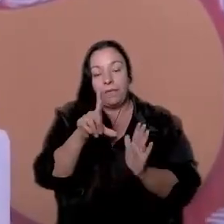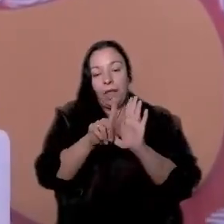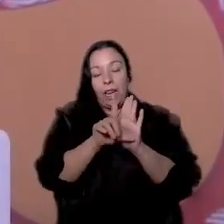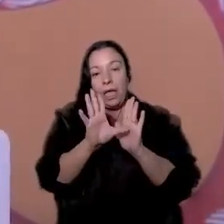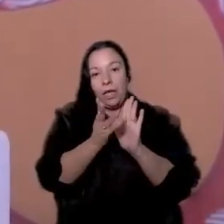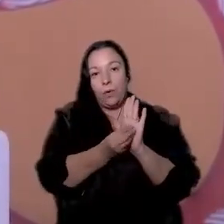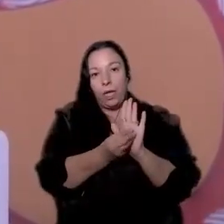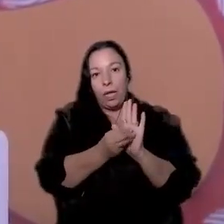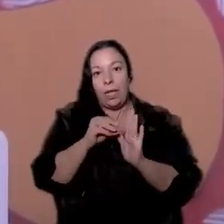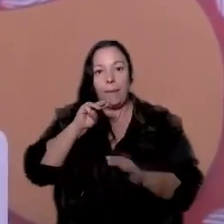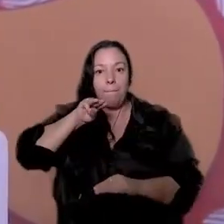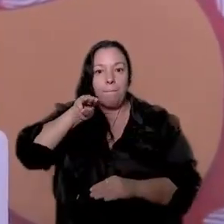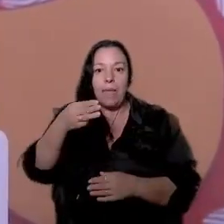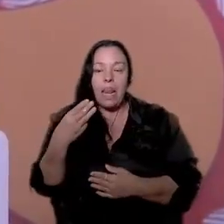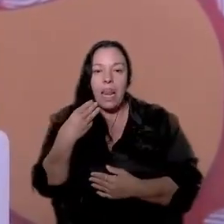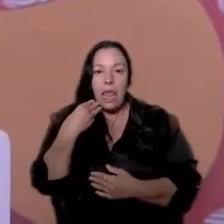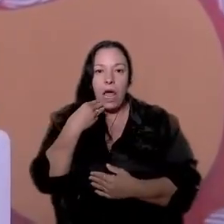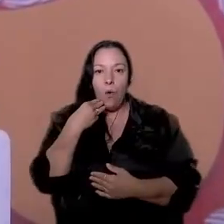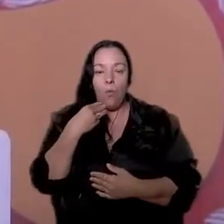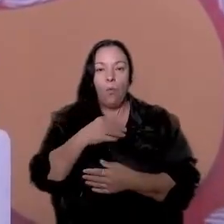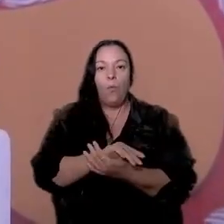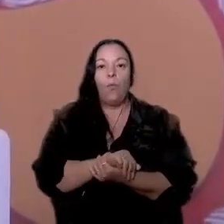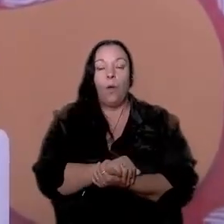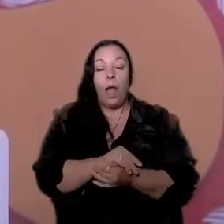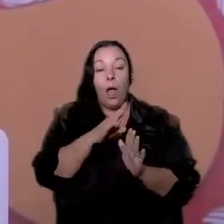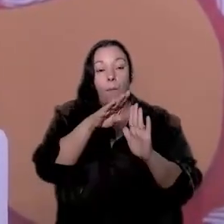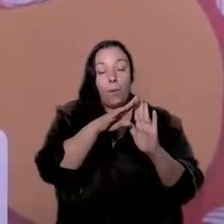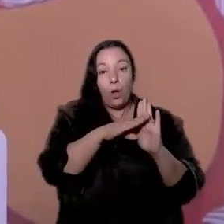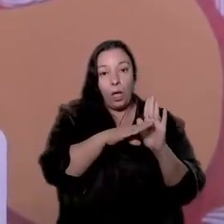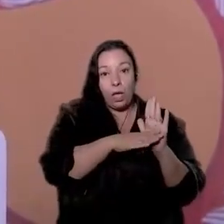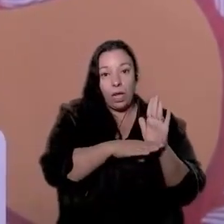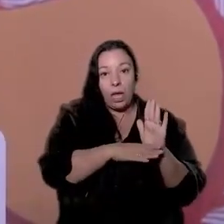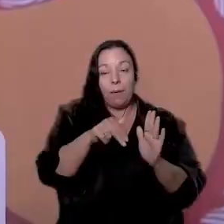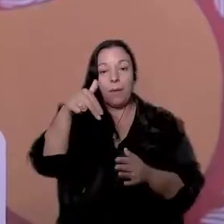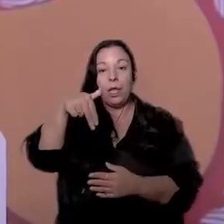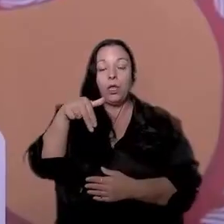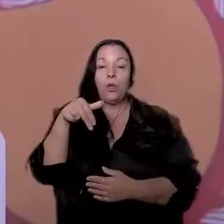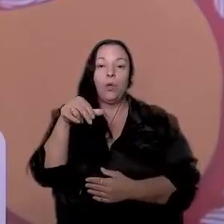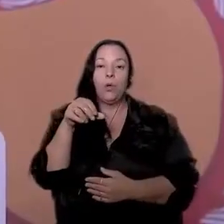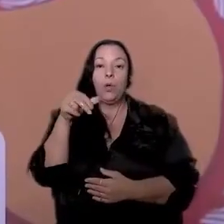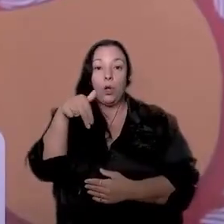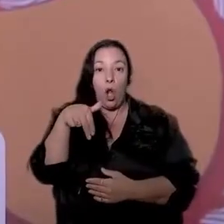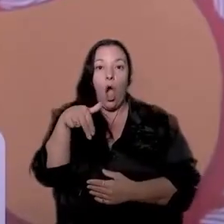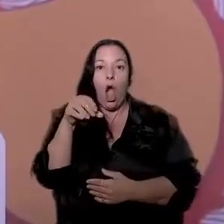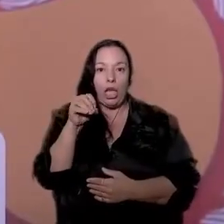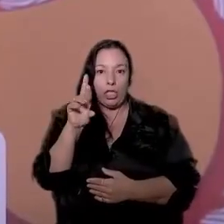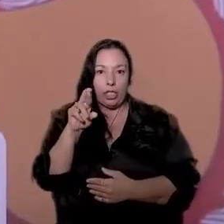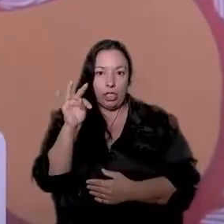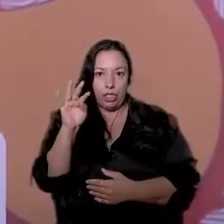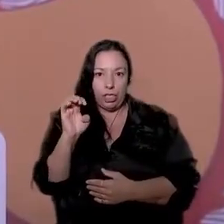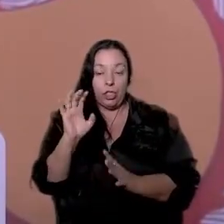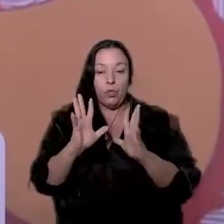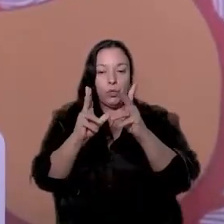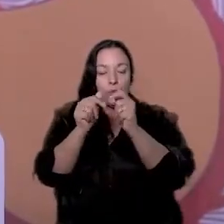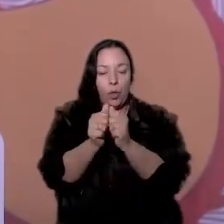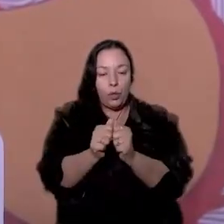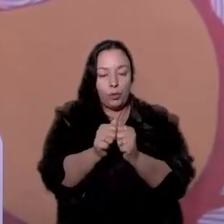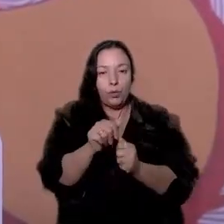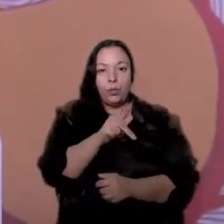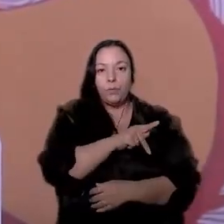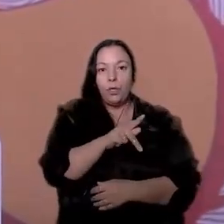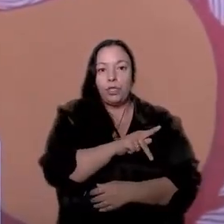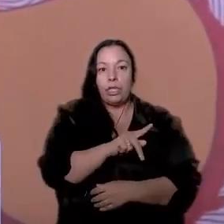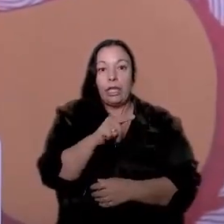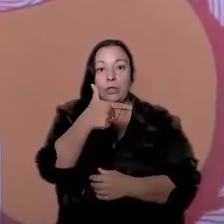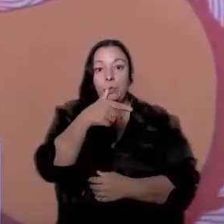você só falava de milhão. Quando nós lançamos o programa no Nordeste, no Norte, foi o primeiro, todos os projetos tinham que ser, no